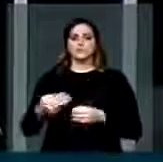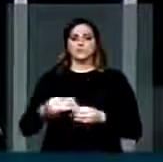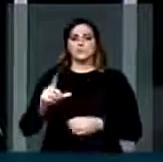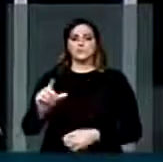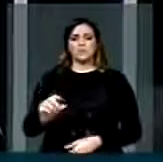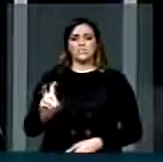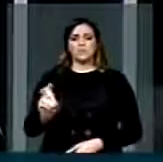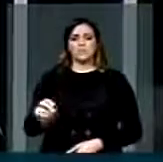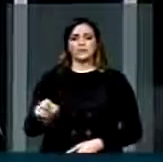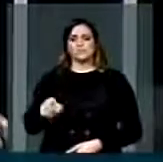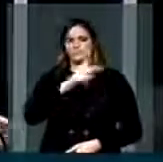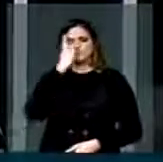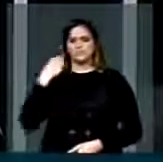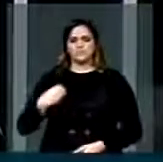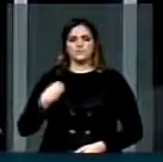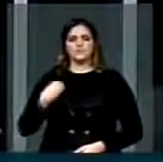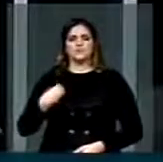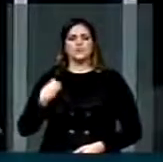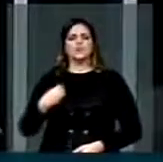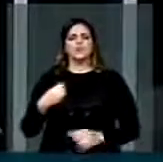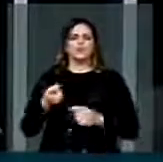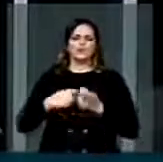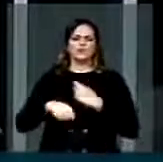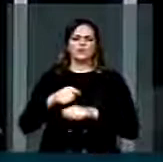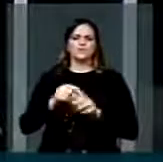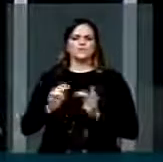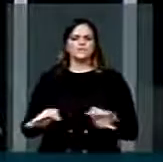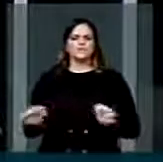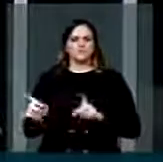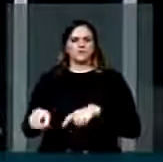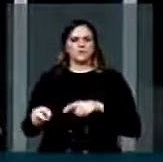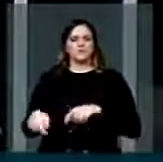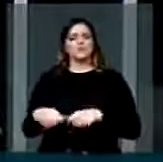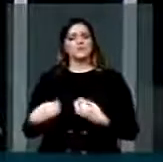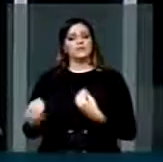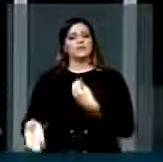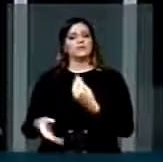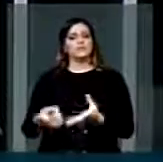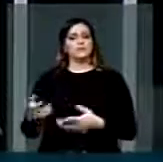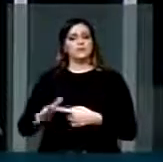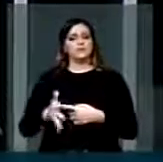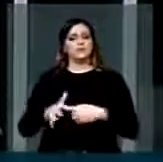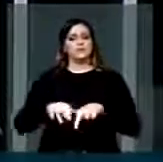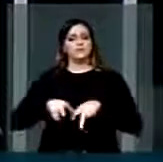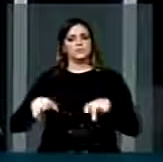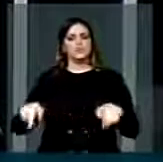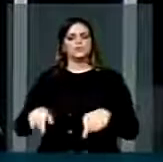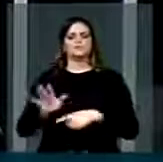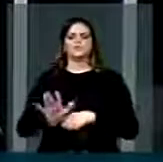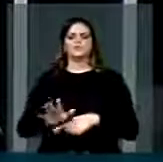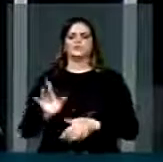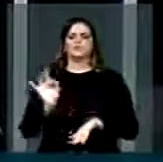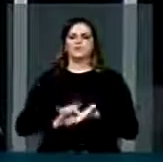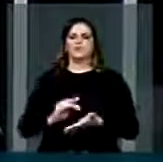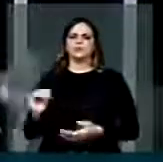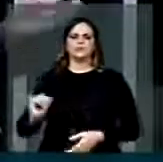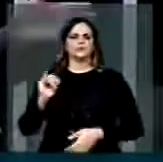habitantes, municípios onde a economia basicamente agrícola, esses equipamentos que são fundamentais, não apenas